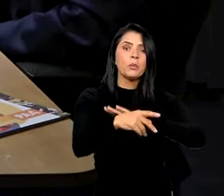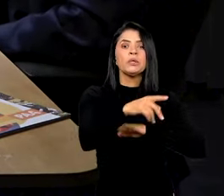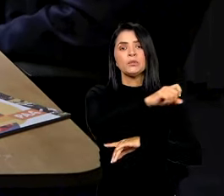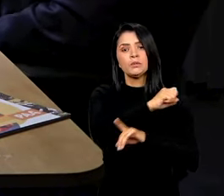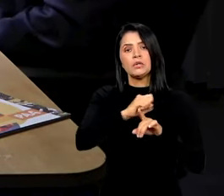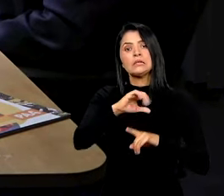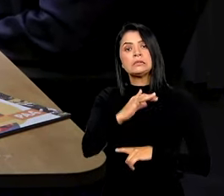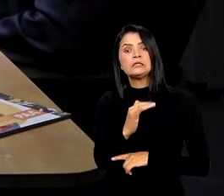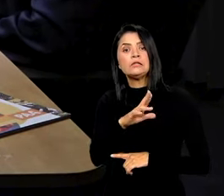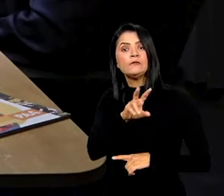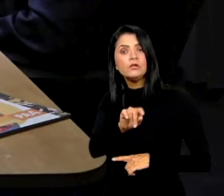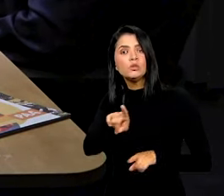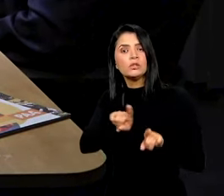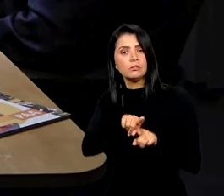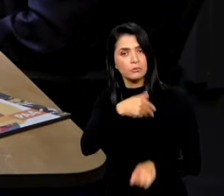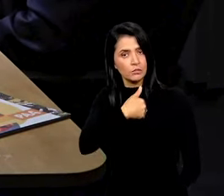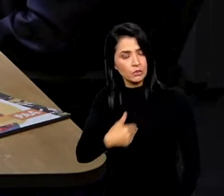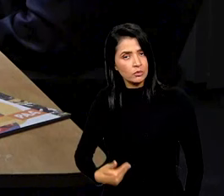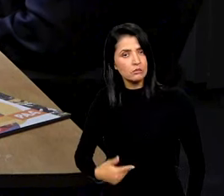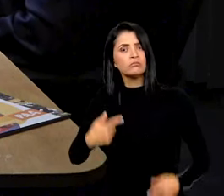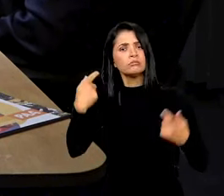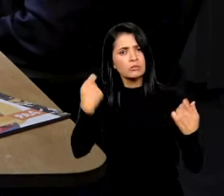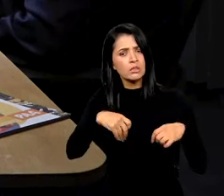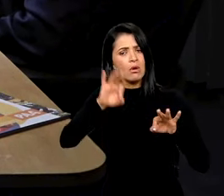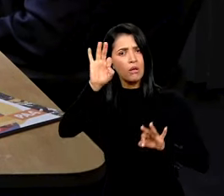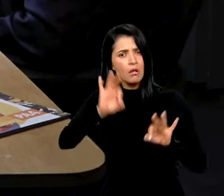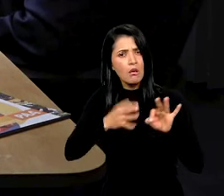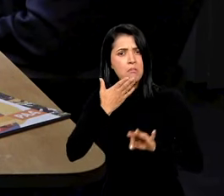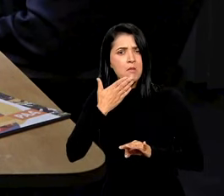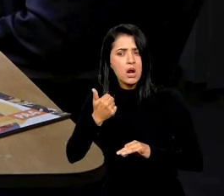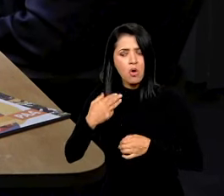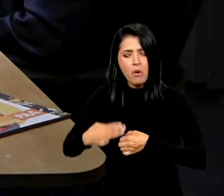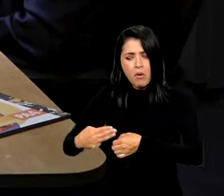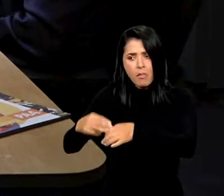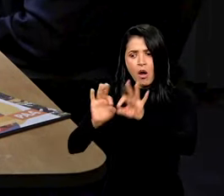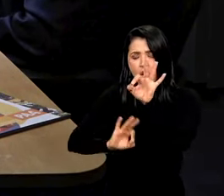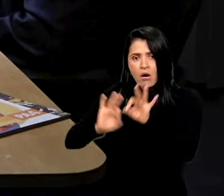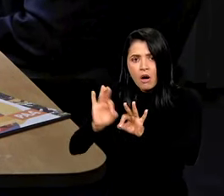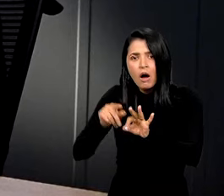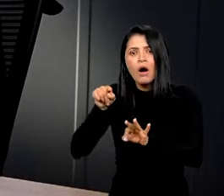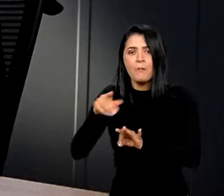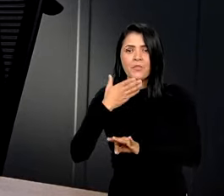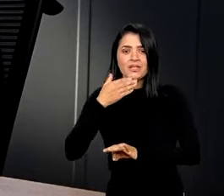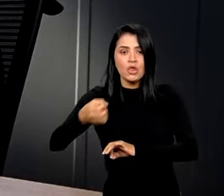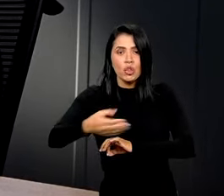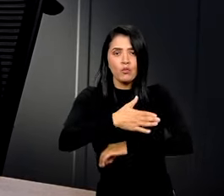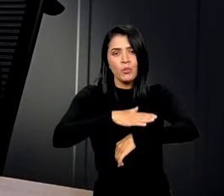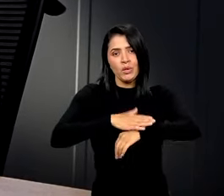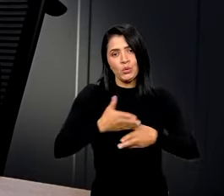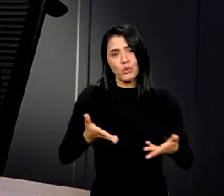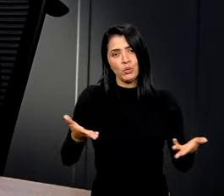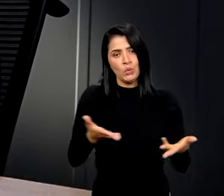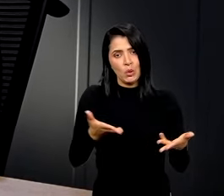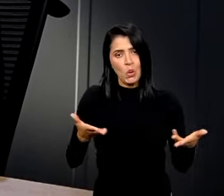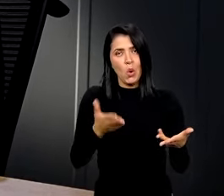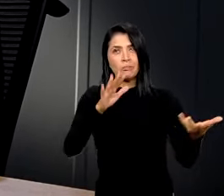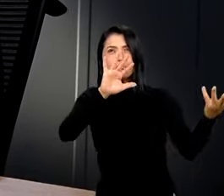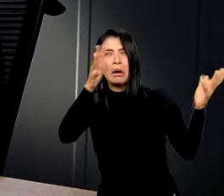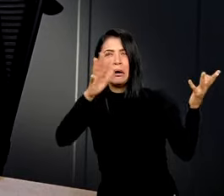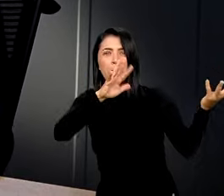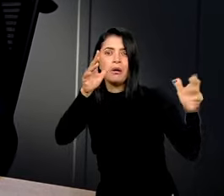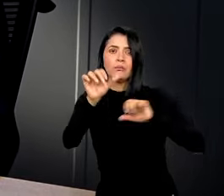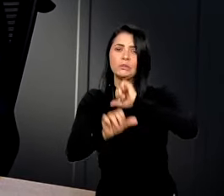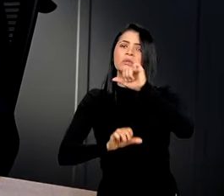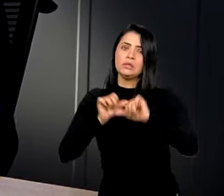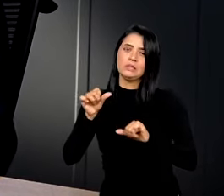Nós precisamos preparar melhor os municípios para essa nova realidade climática. Temos